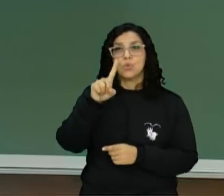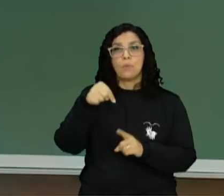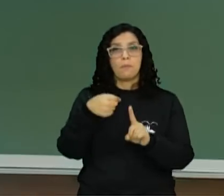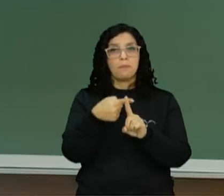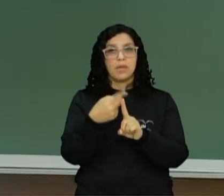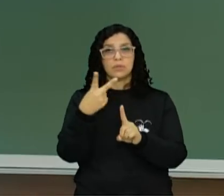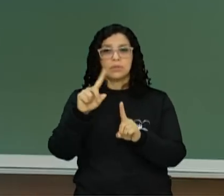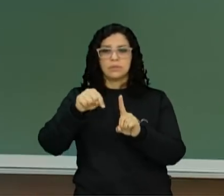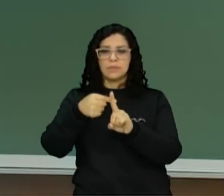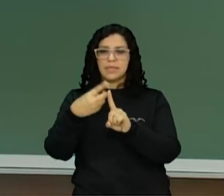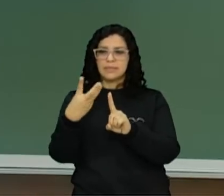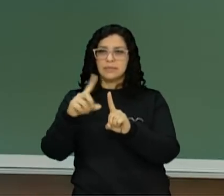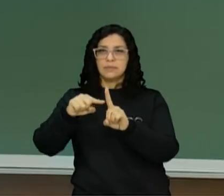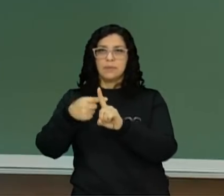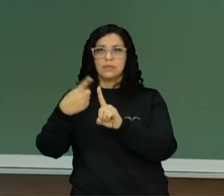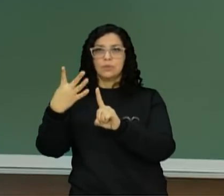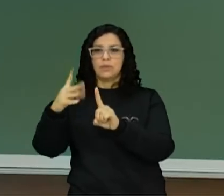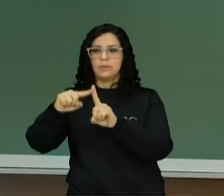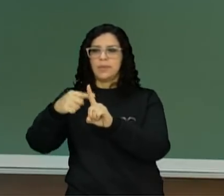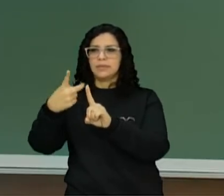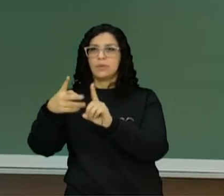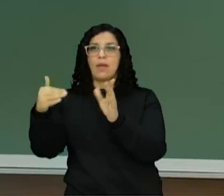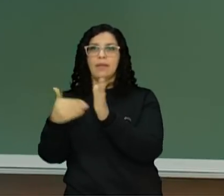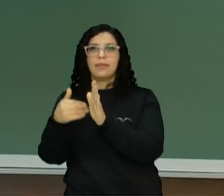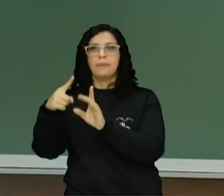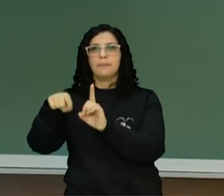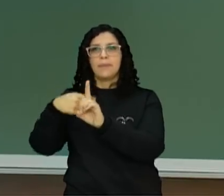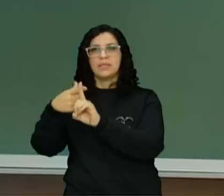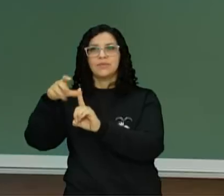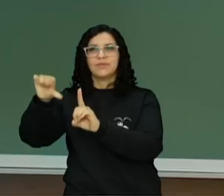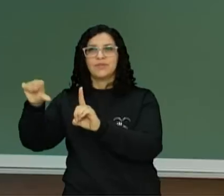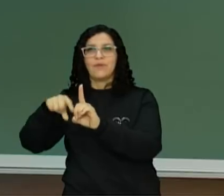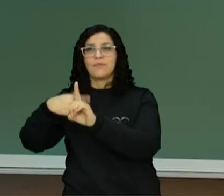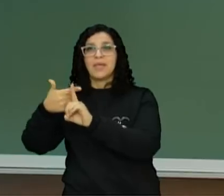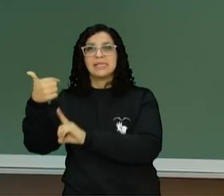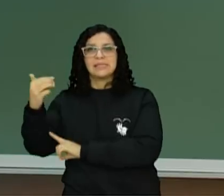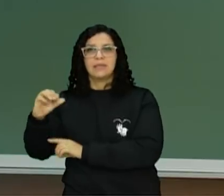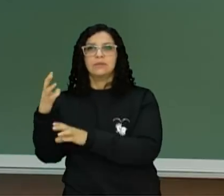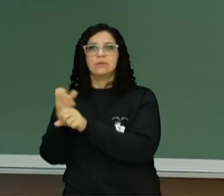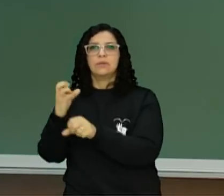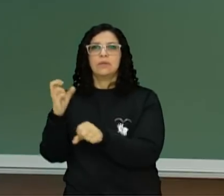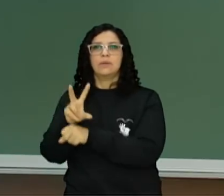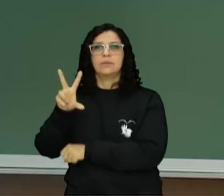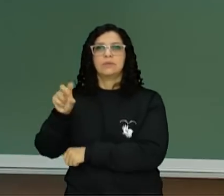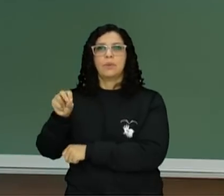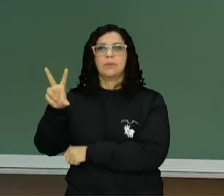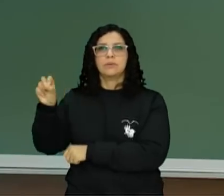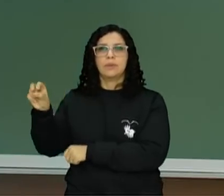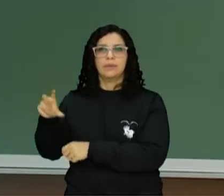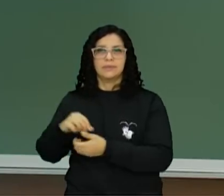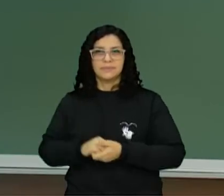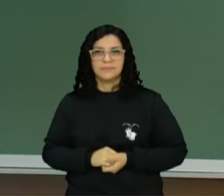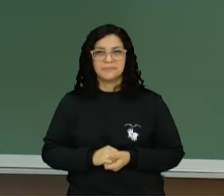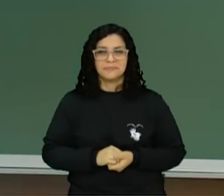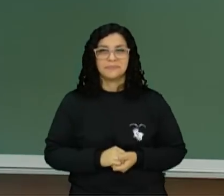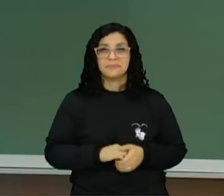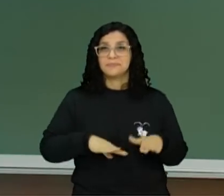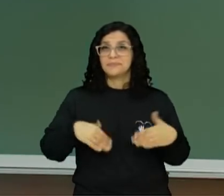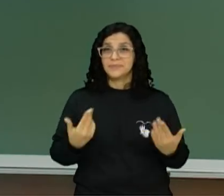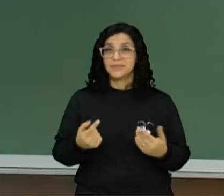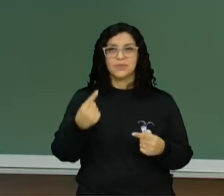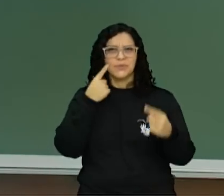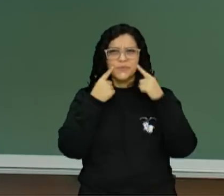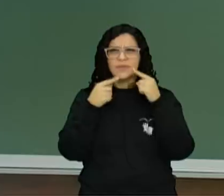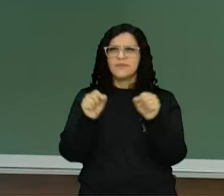2 mais 3 mais 4 mais etc, etc, mais 98 mais 99 mais 100, o resultado dá 5.050.